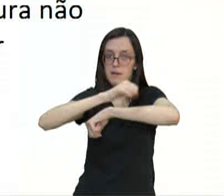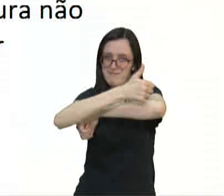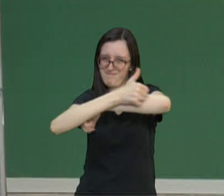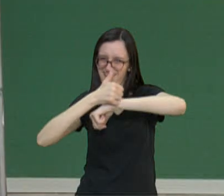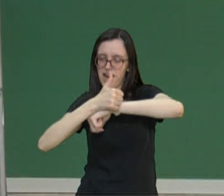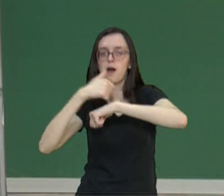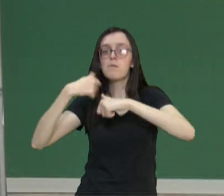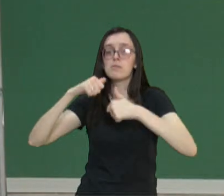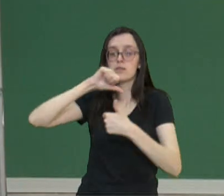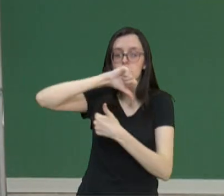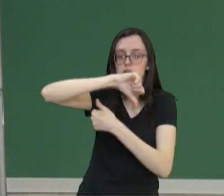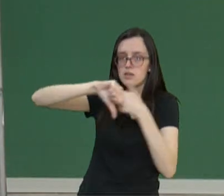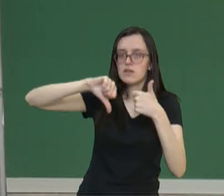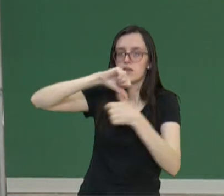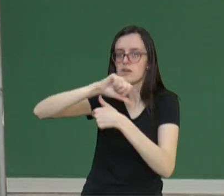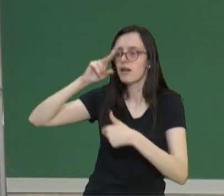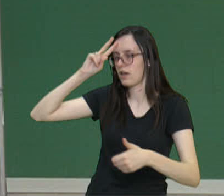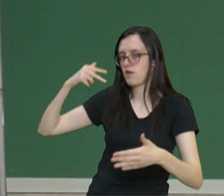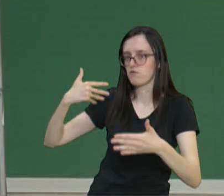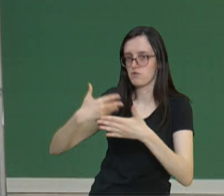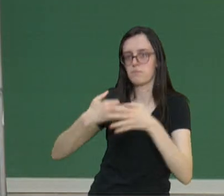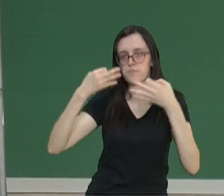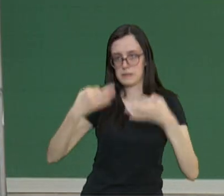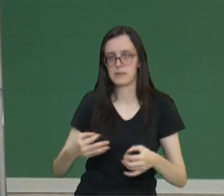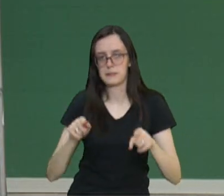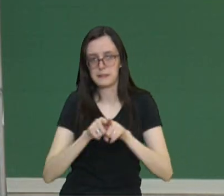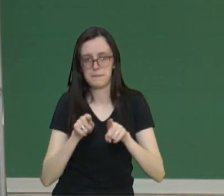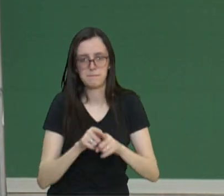transformações históricas do grupo. Tudo certinho também.